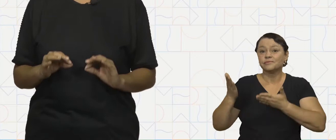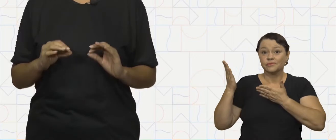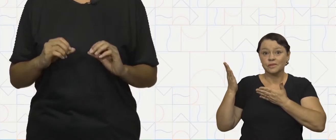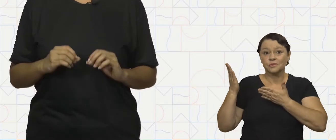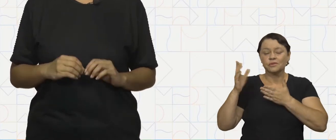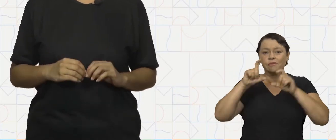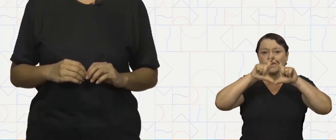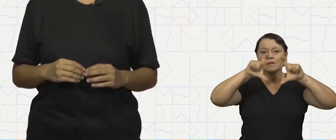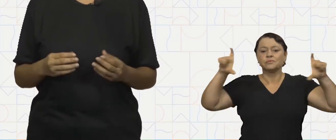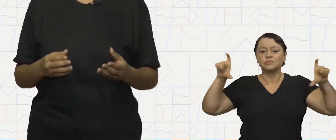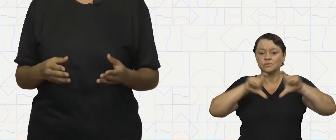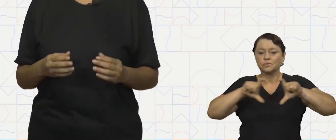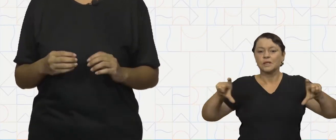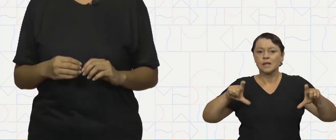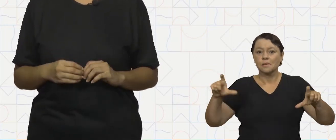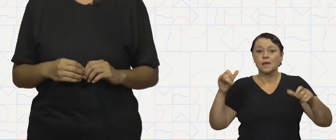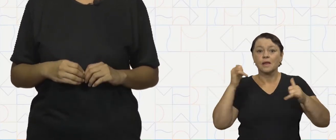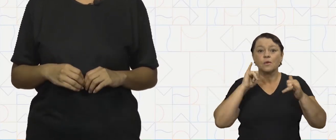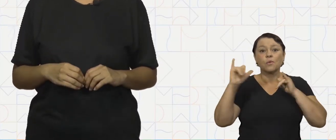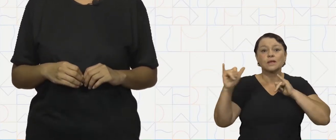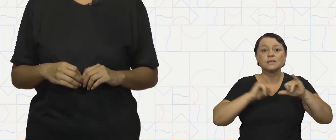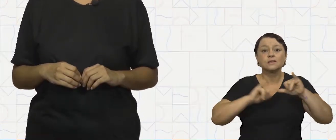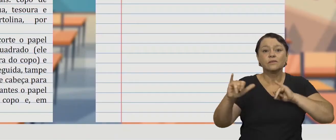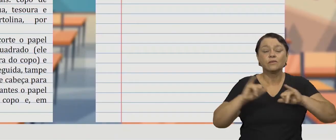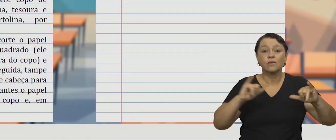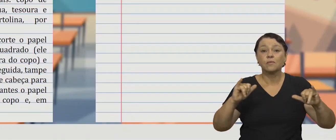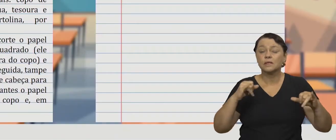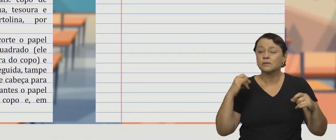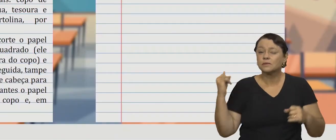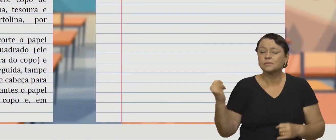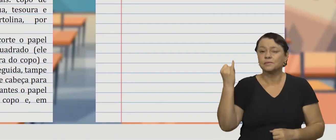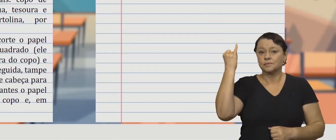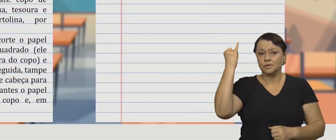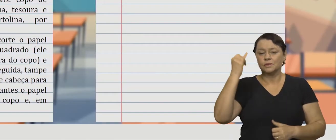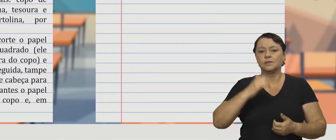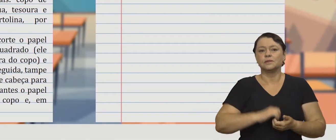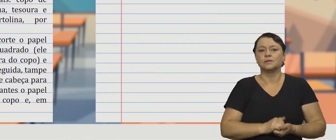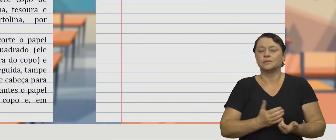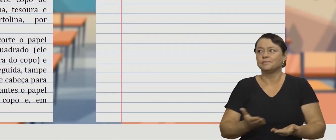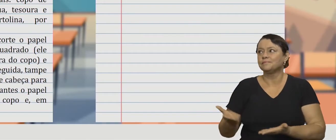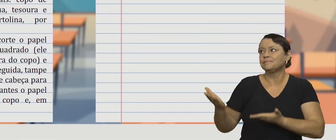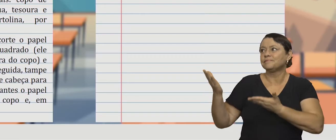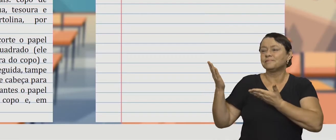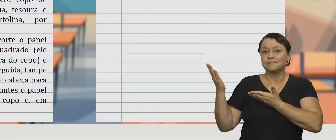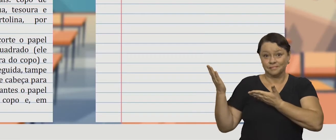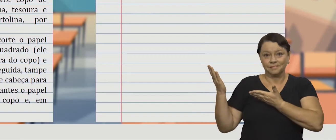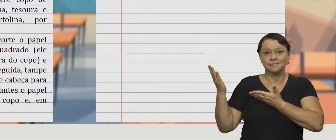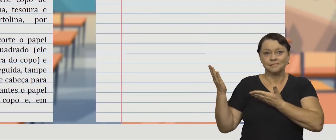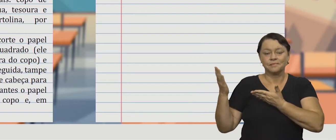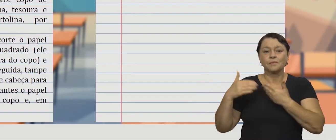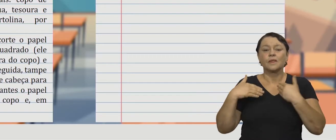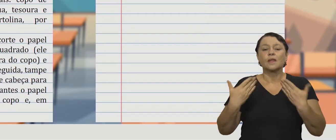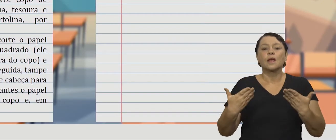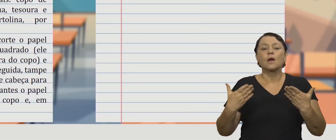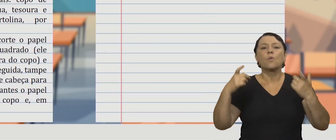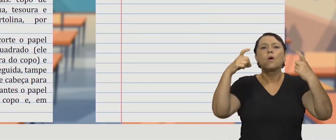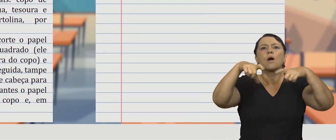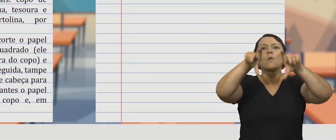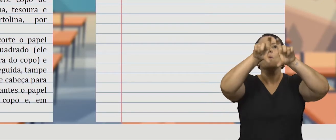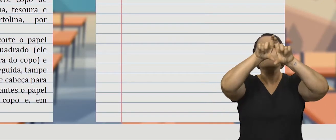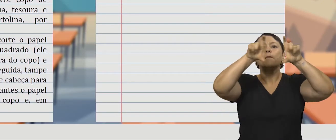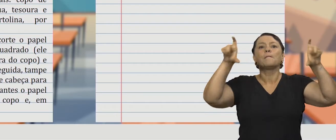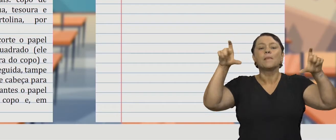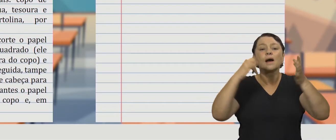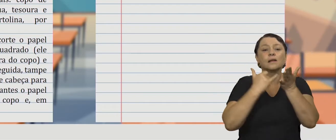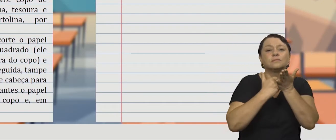as informações necessárias para o relato oral sobre o texto? Observe que precisamos identificar qual parte é a abertura do texto,